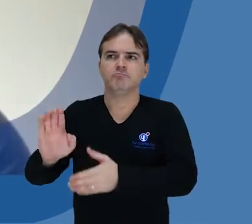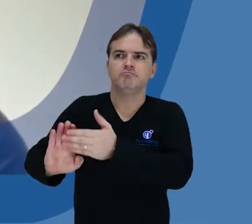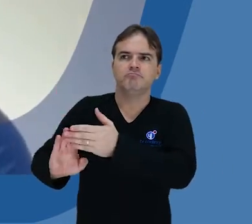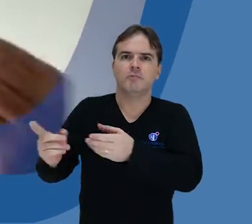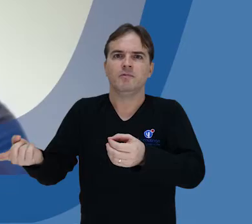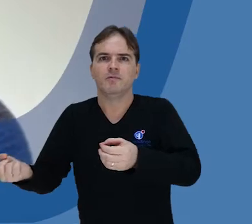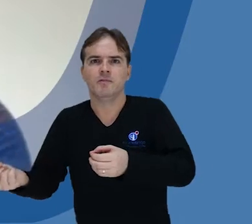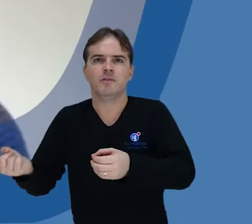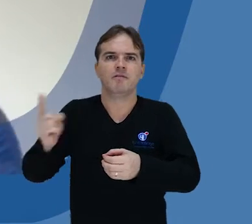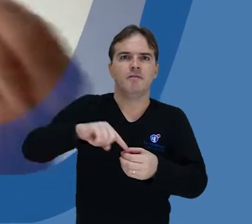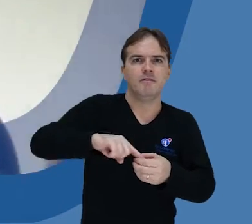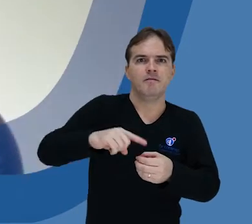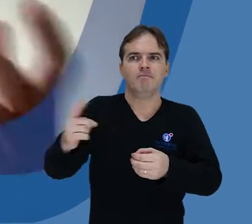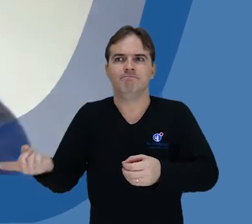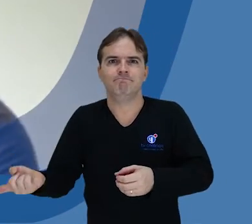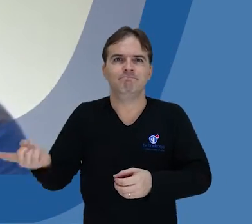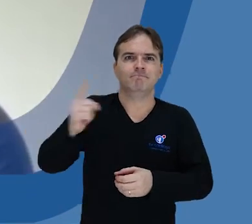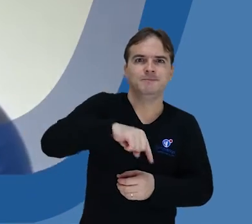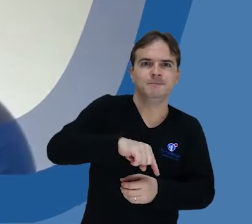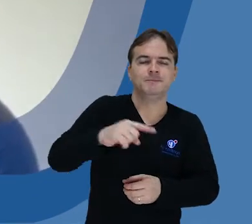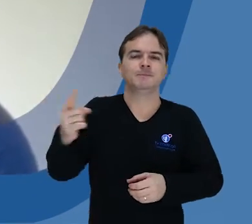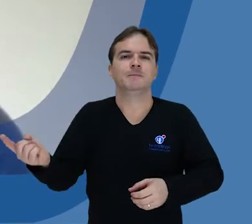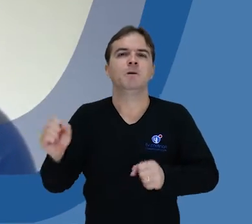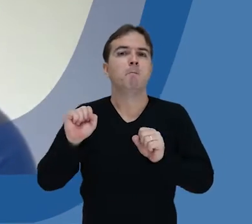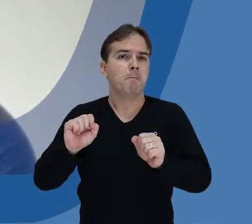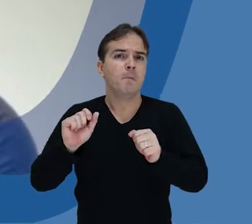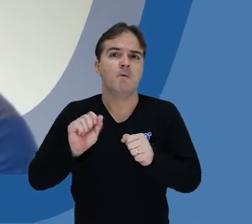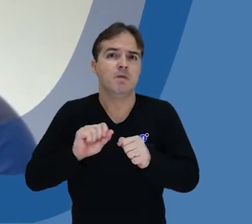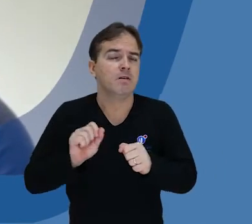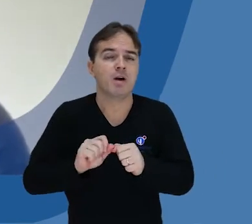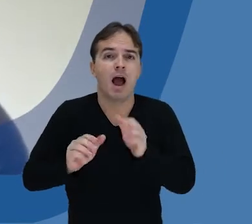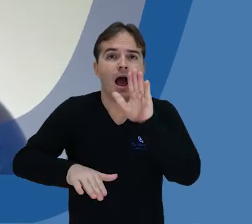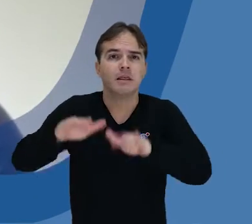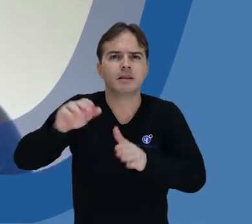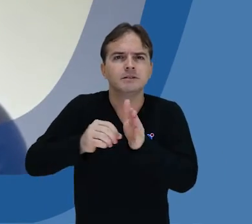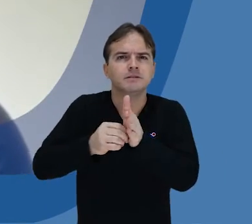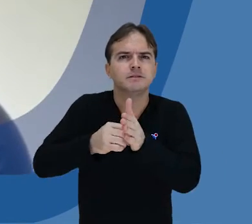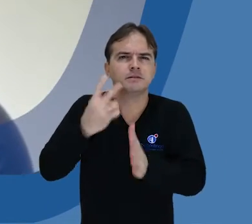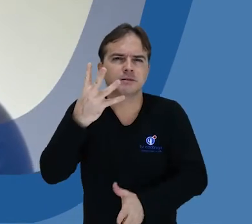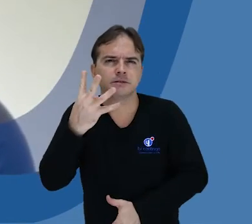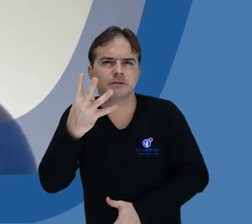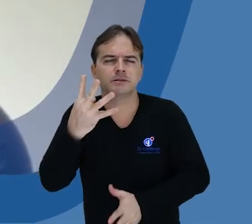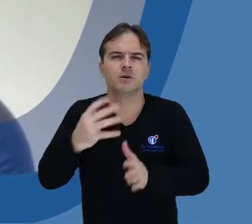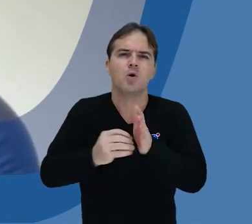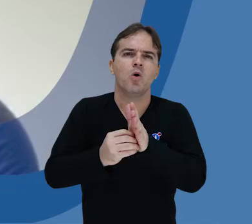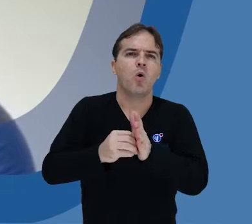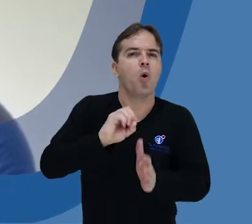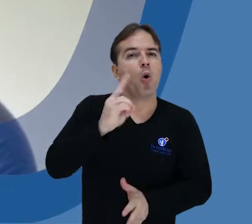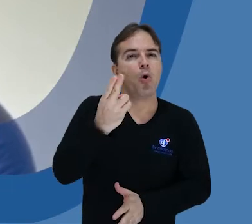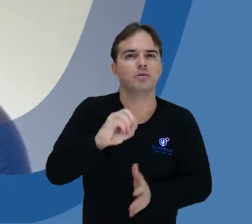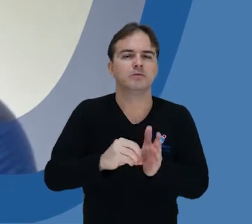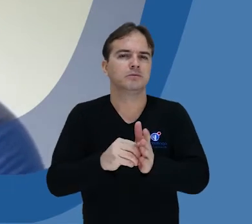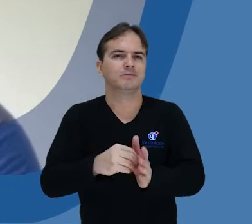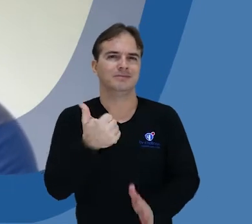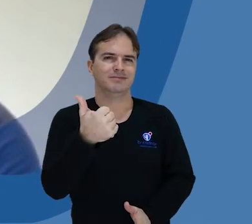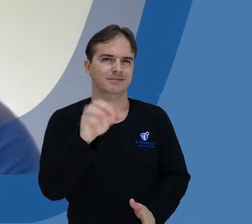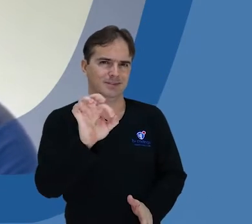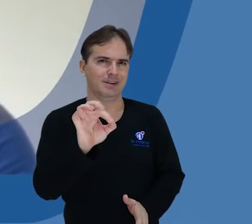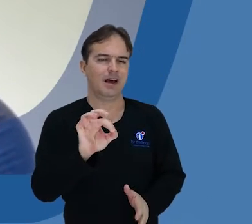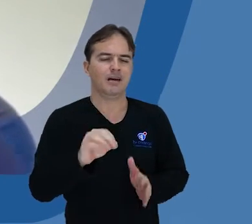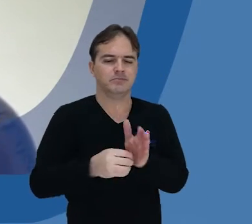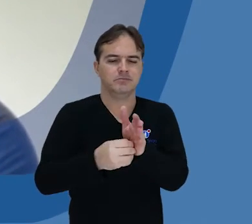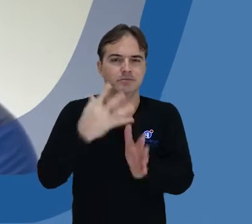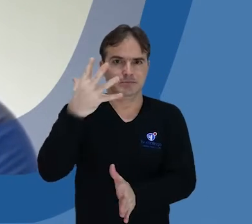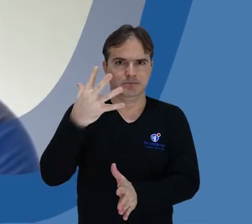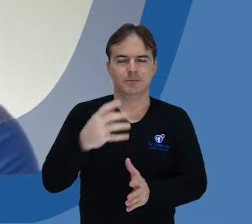ficamos indo e vindo de 5 até 10 vezes, né, para aquele mesmo exercício. Então,